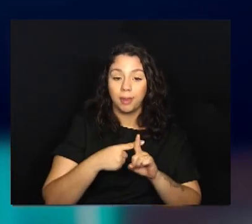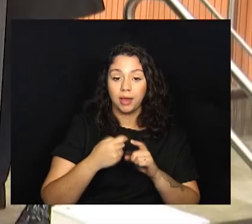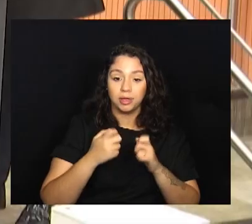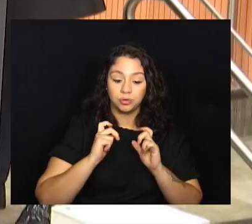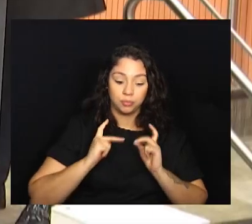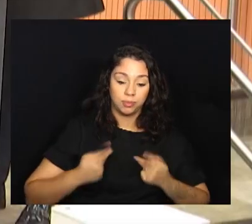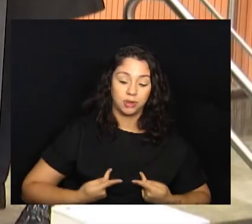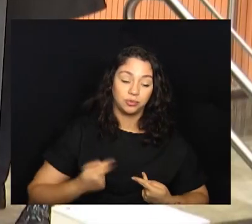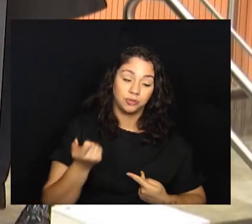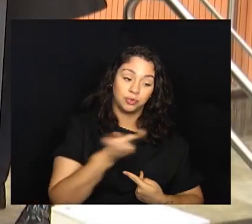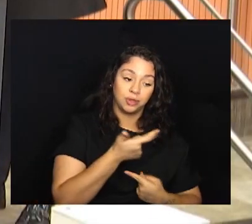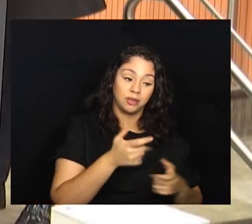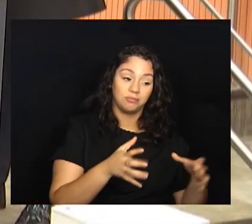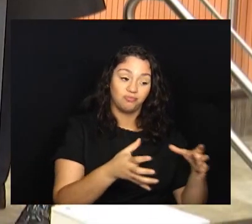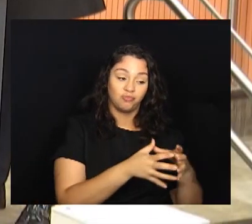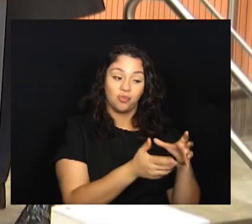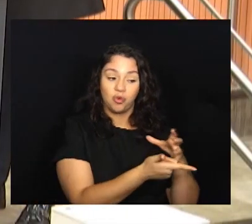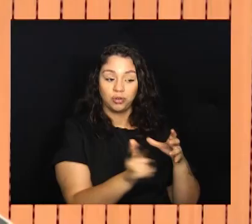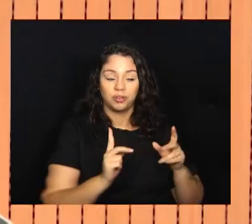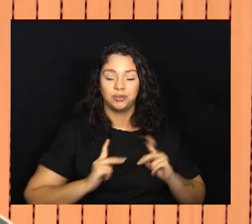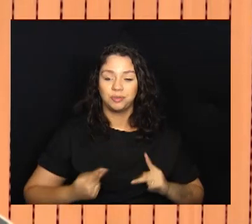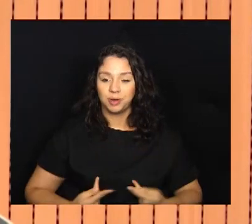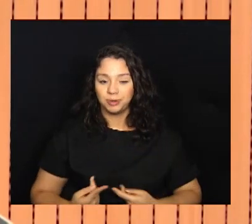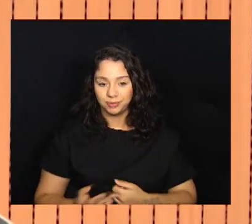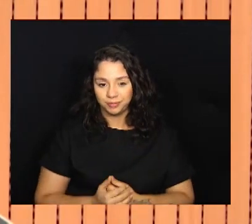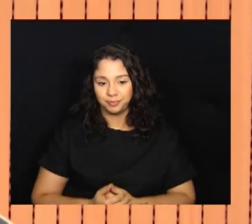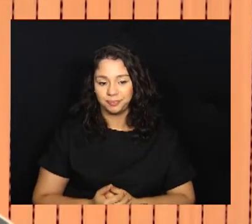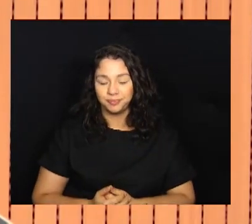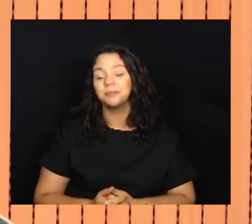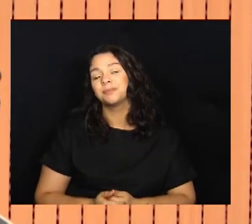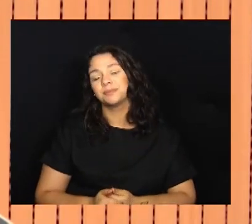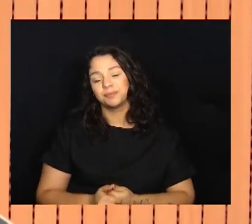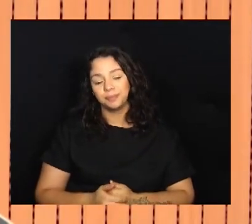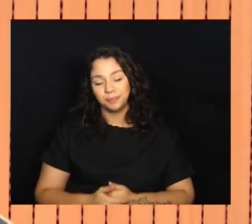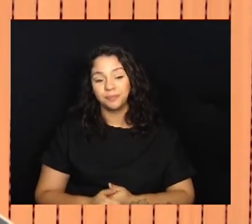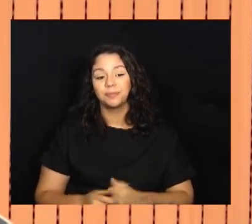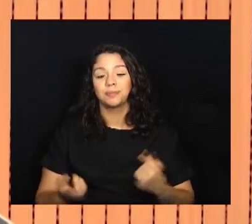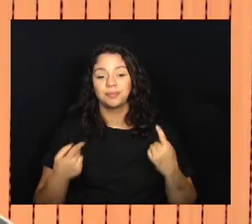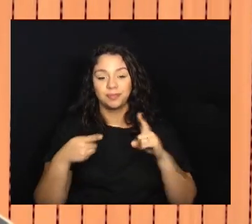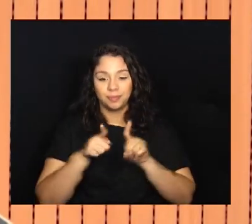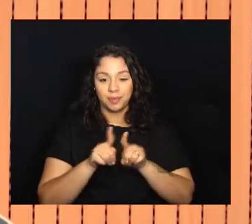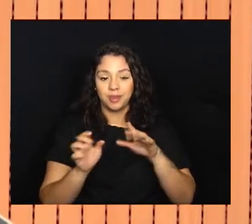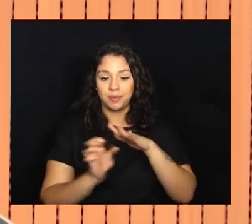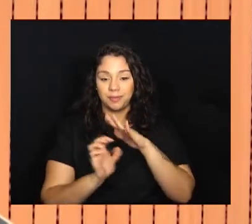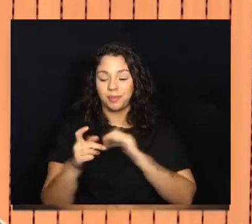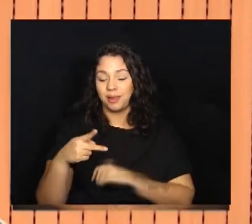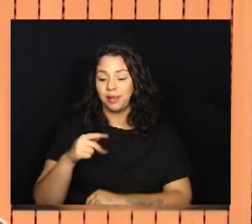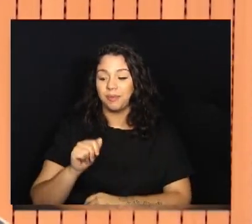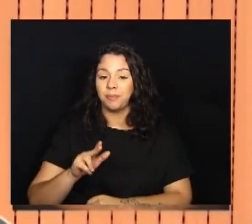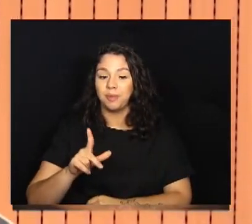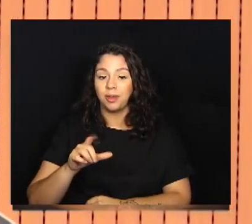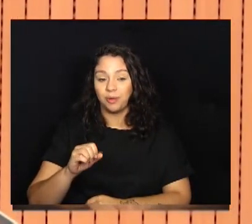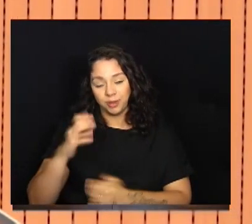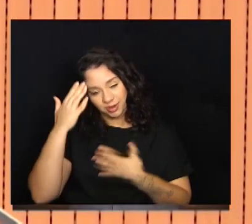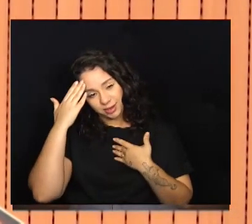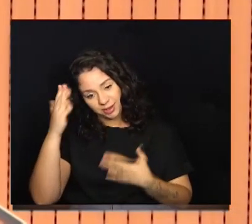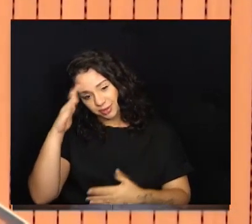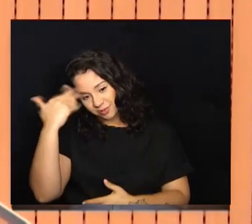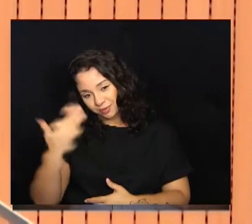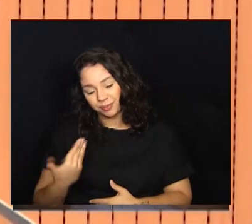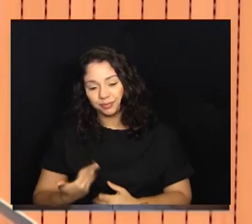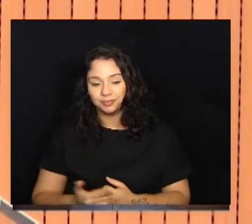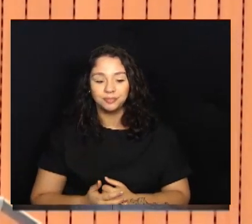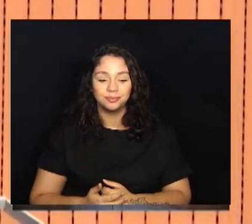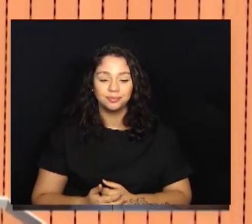muitos humanos. Sócio da empresa, Paulo Leonardo Nascimento, agradeceu a entrega da honraria. Eu fico meio que